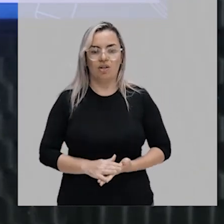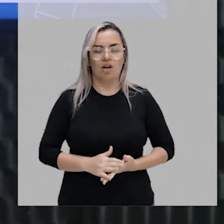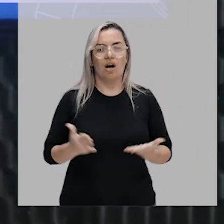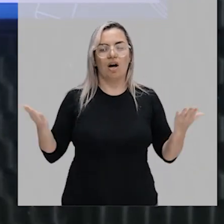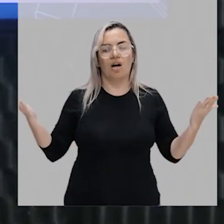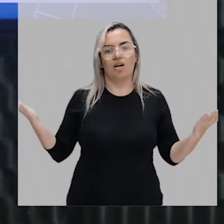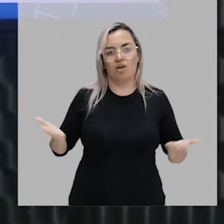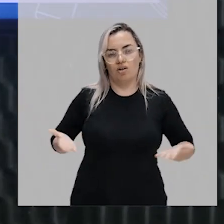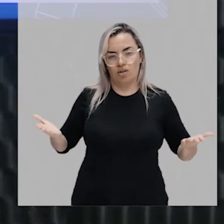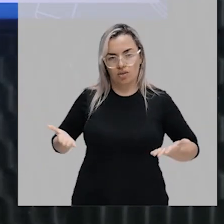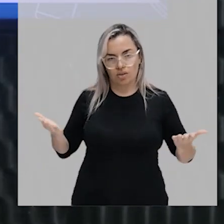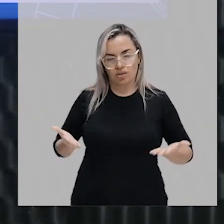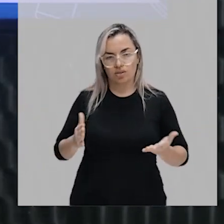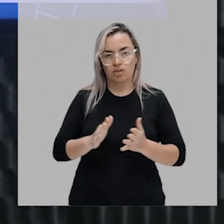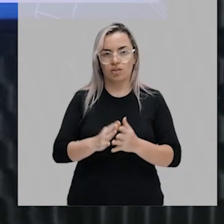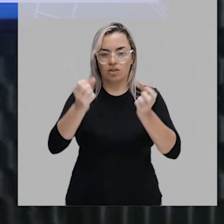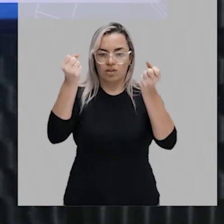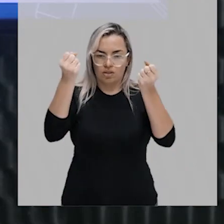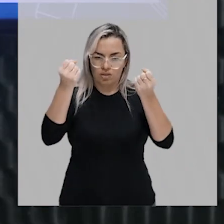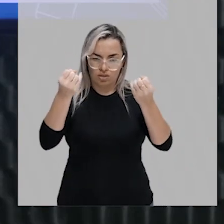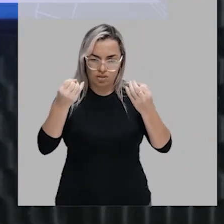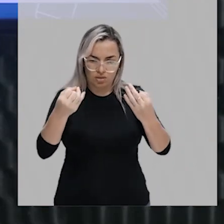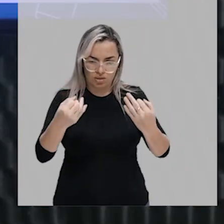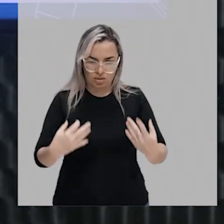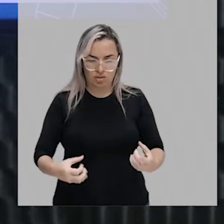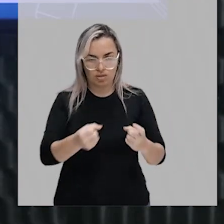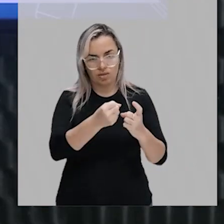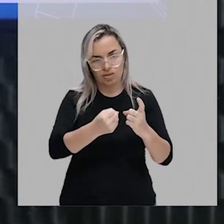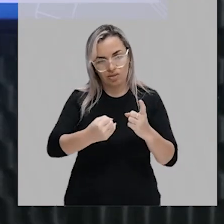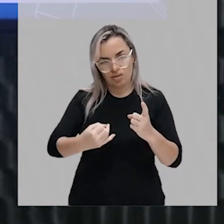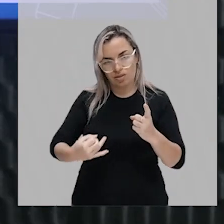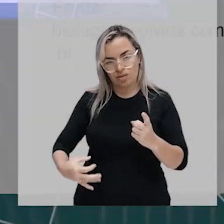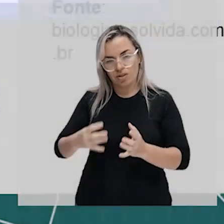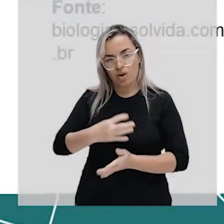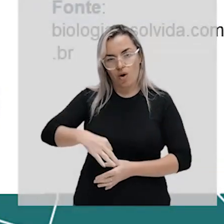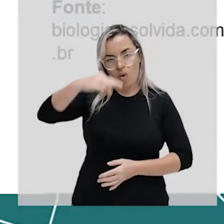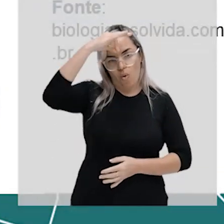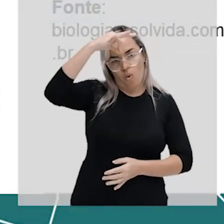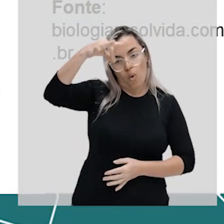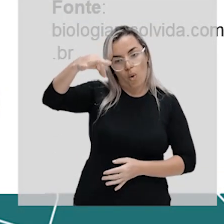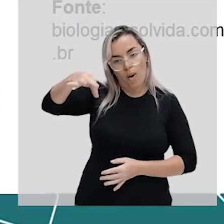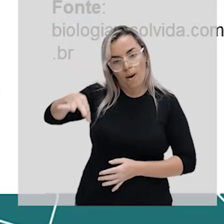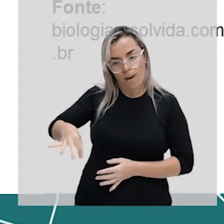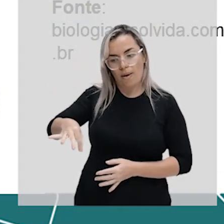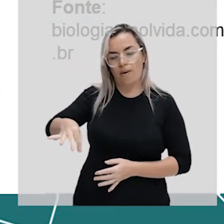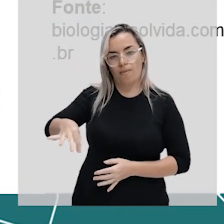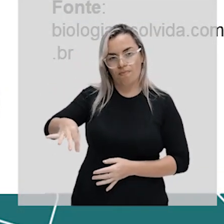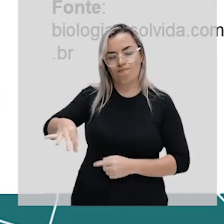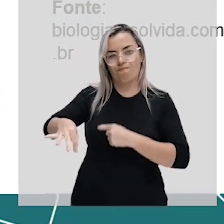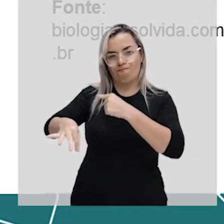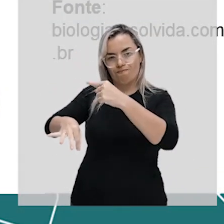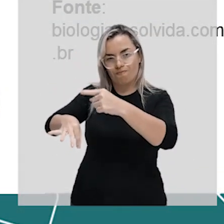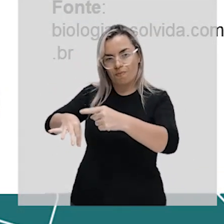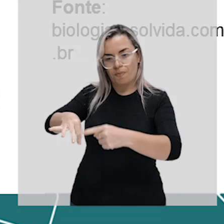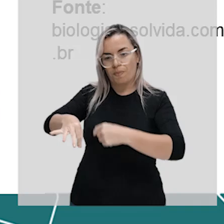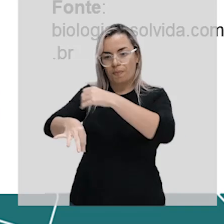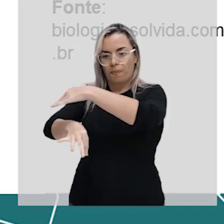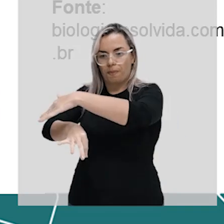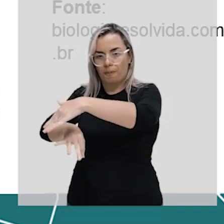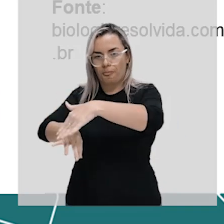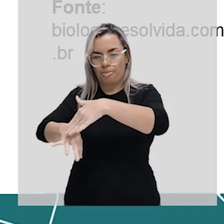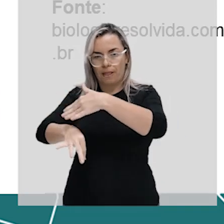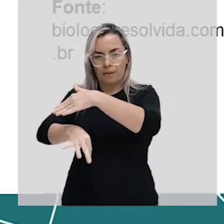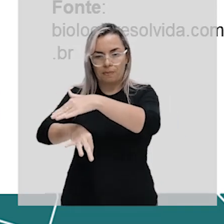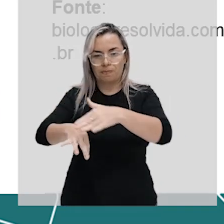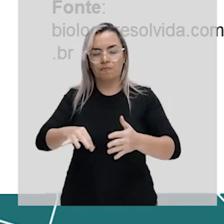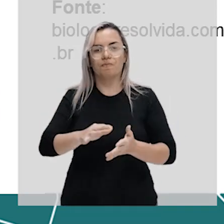vamos falar agora do nosso sistema reprodutor feminino. Eu já trago essa imagem aqui que vai te chocar, né, pessoal?